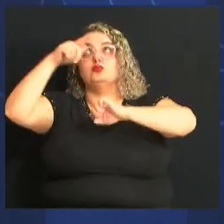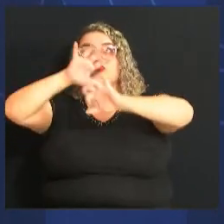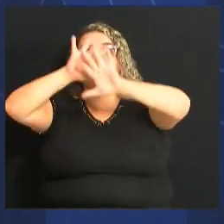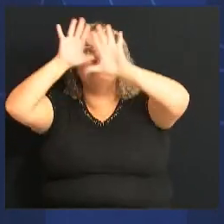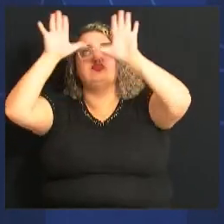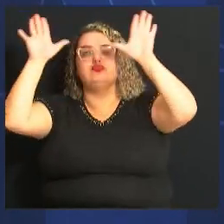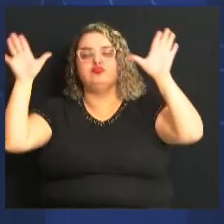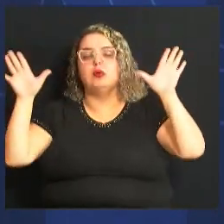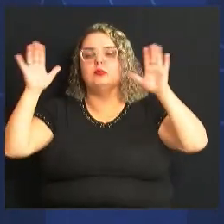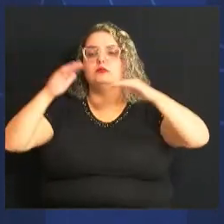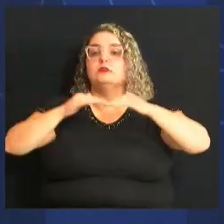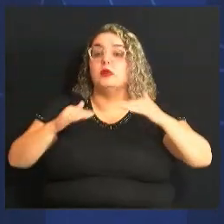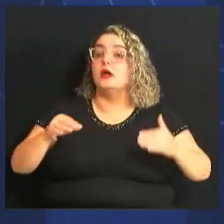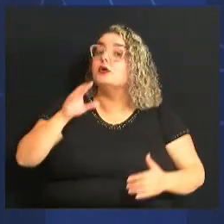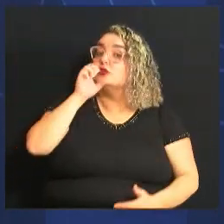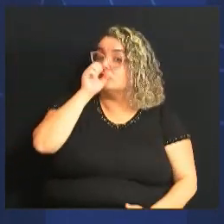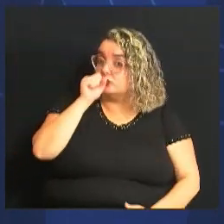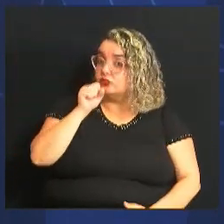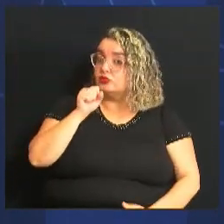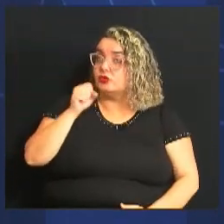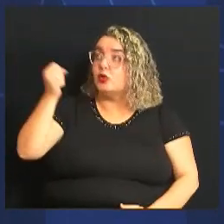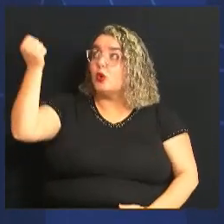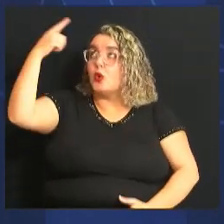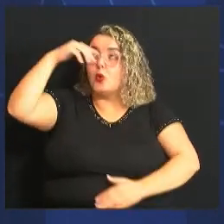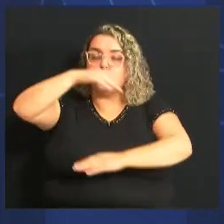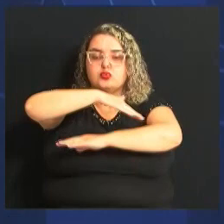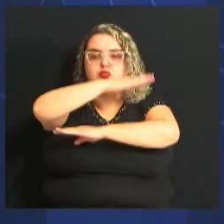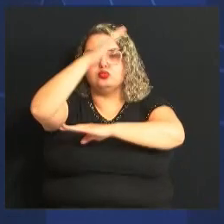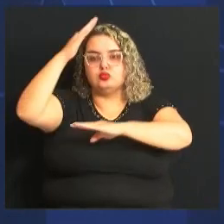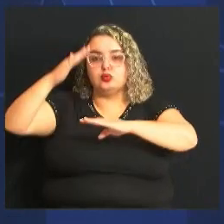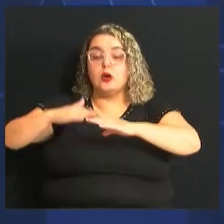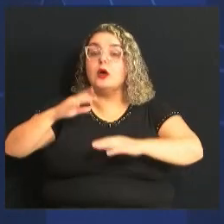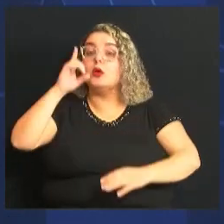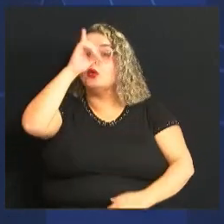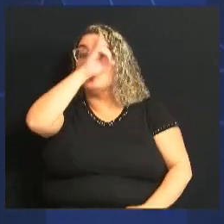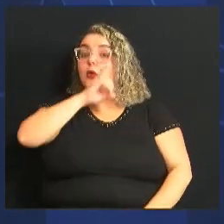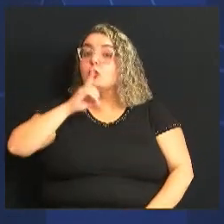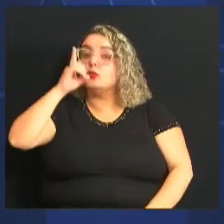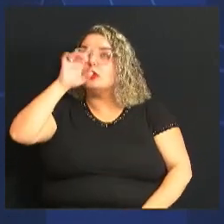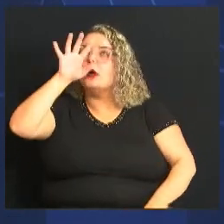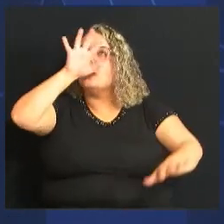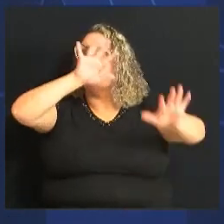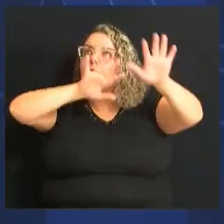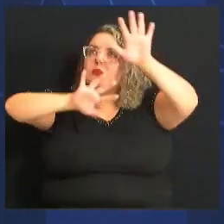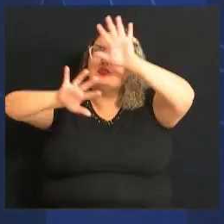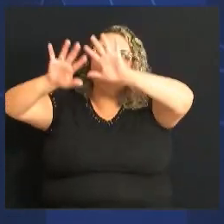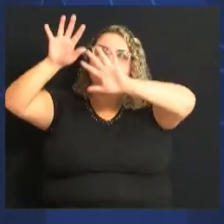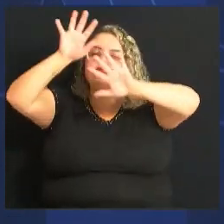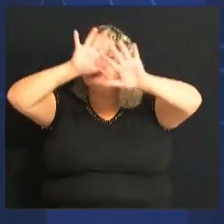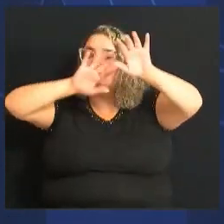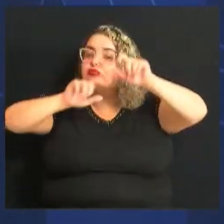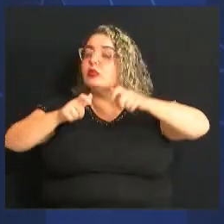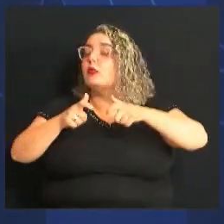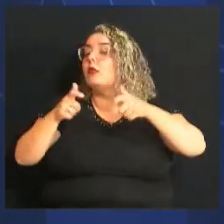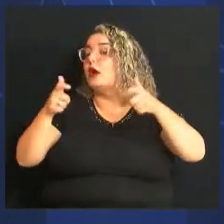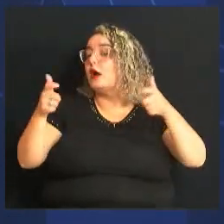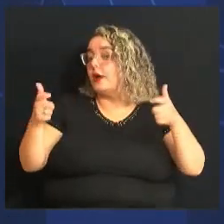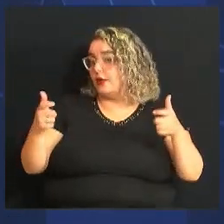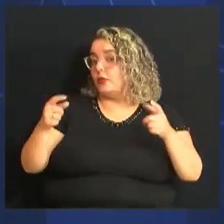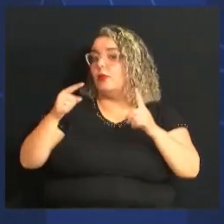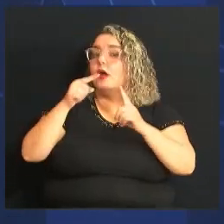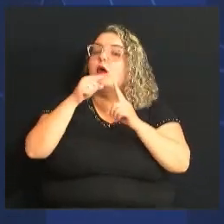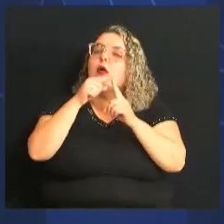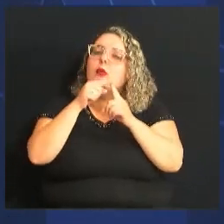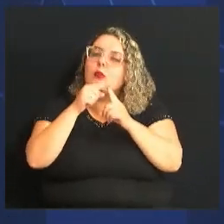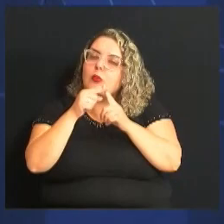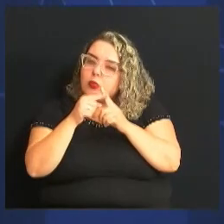estável no sábado, sol durante todo o dia. No domingo, a nebulosidade ela aumenta, a temperatura